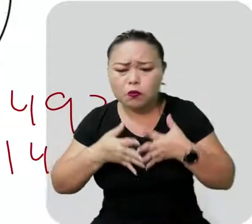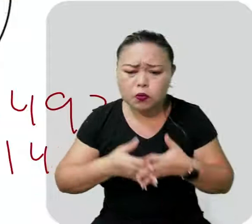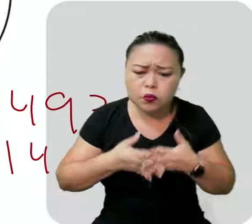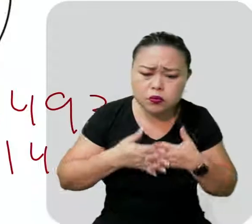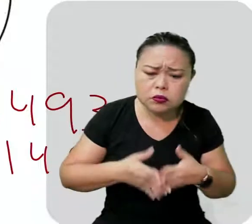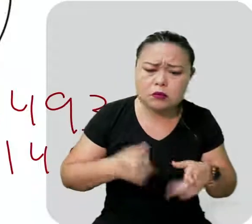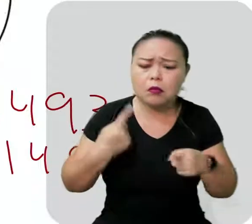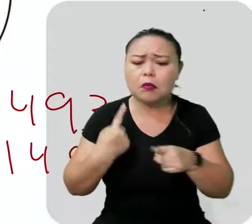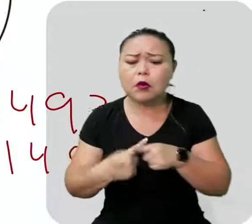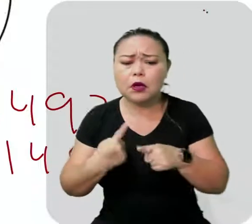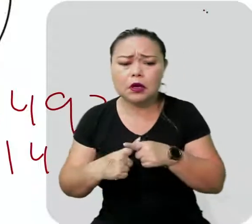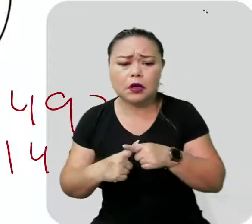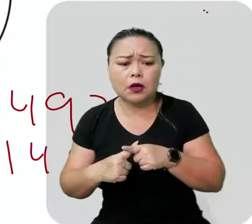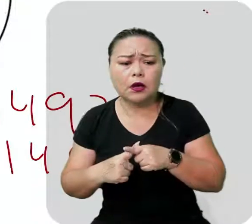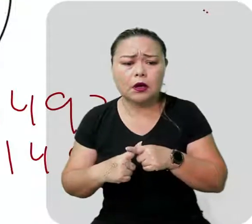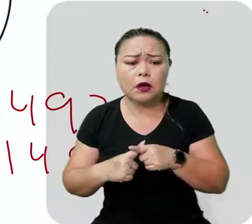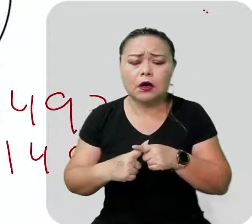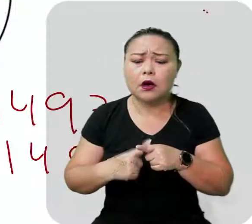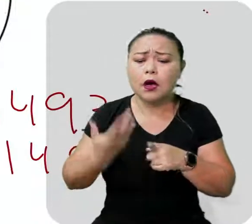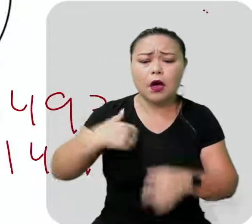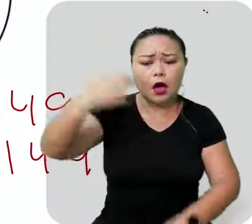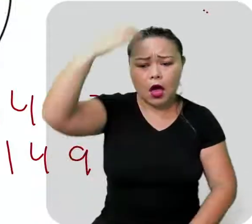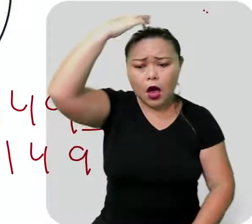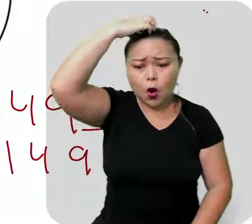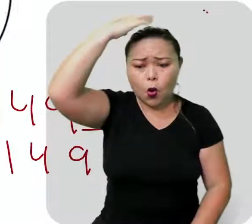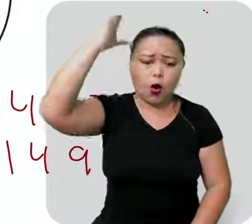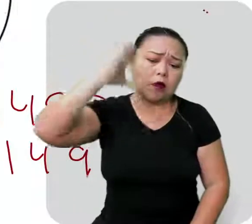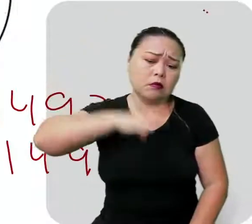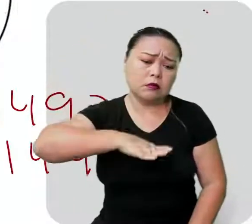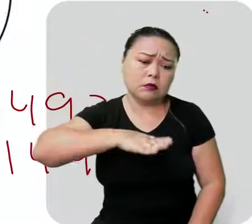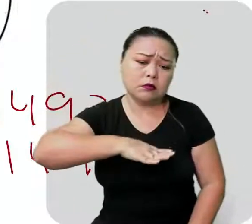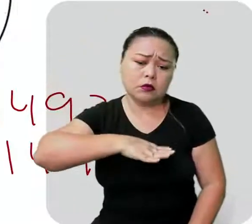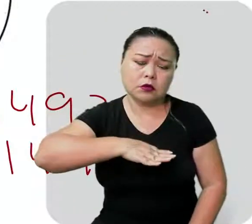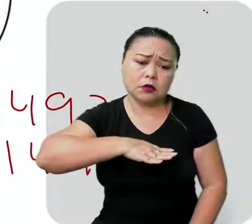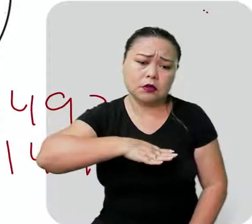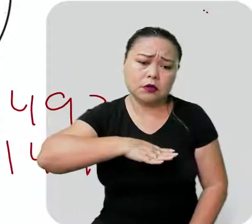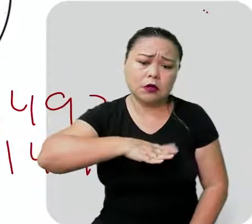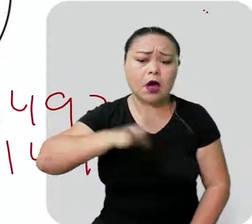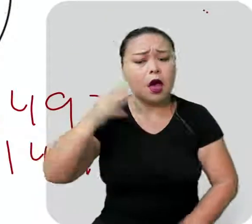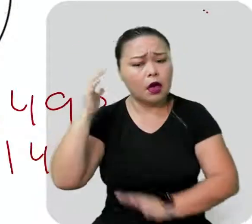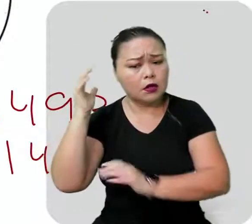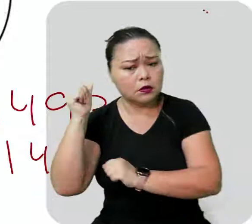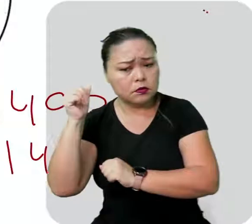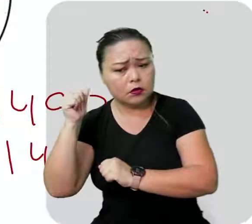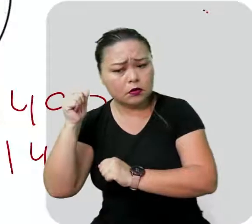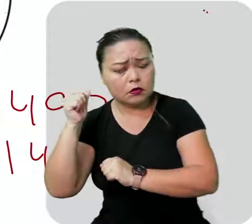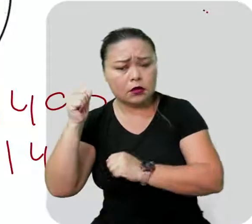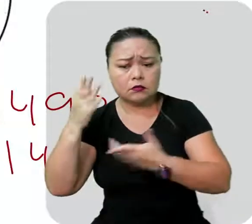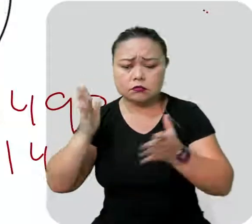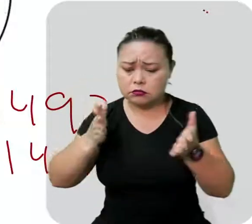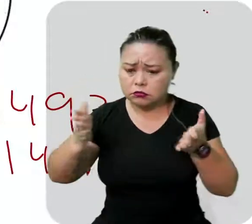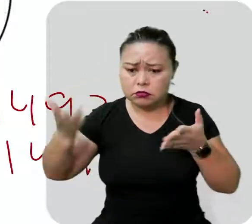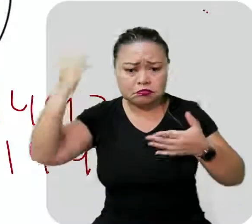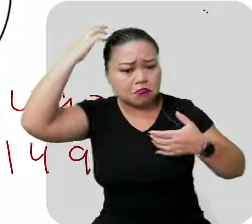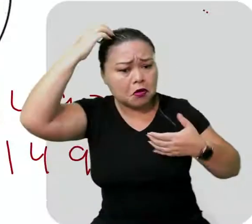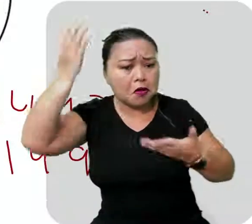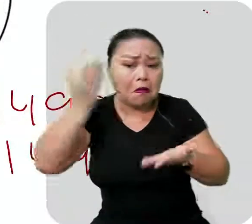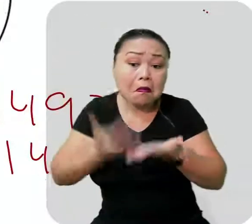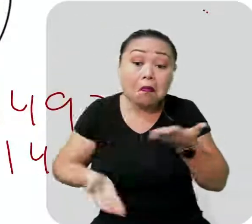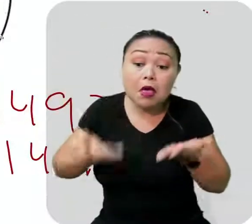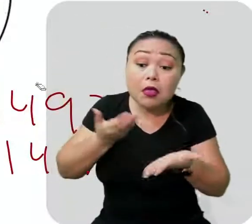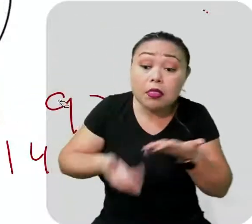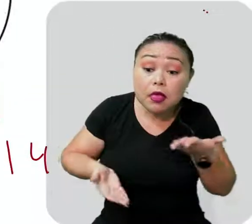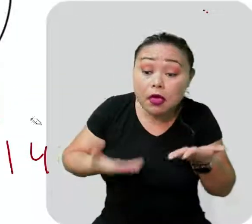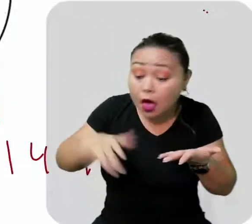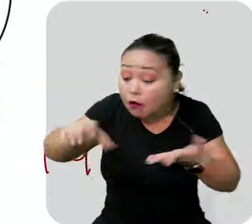confusão porque por que a coroa portuguesa e Espanhola não vão querer perder